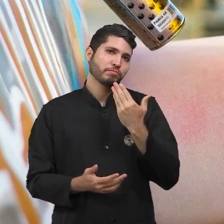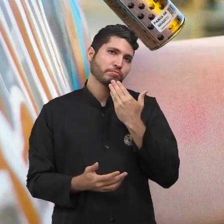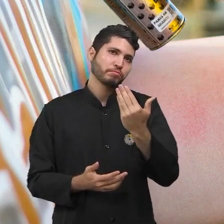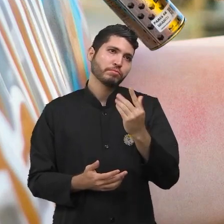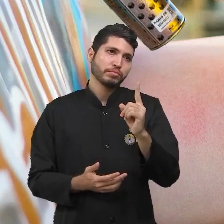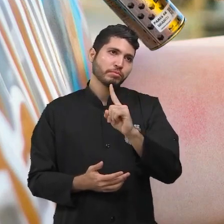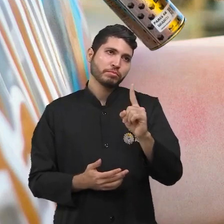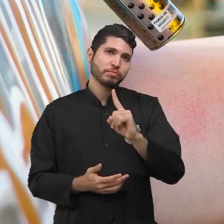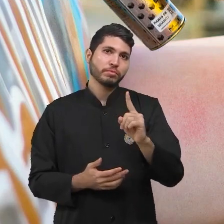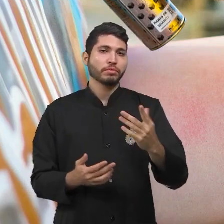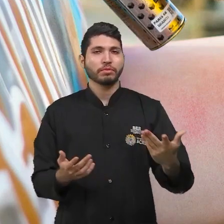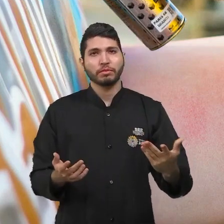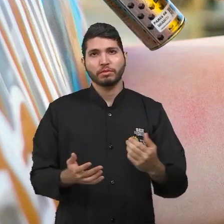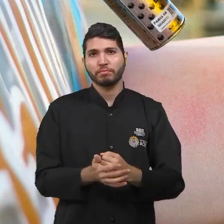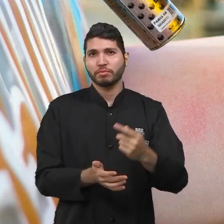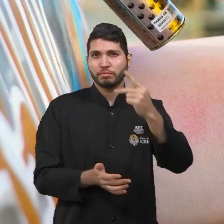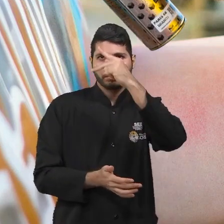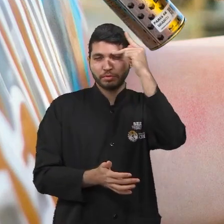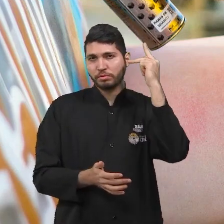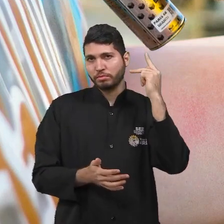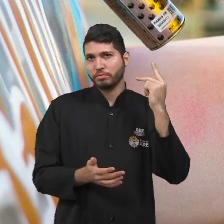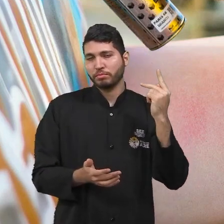torna aí uma pessoa que está